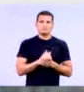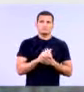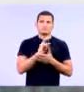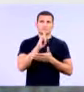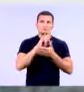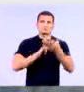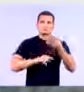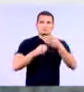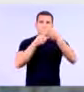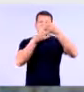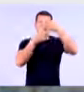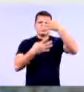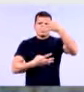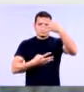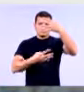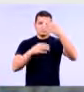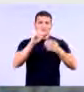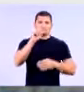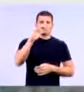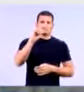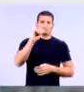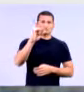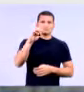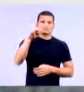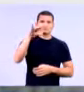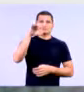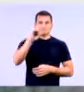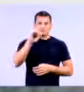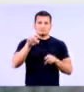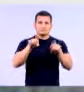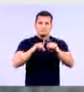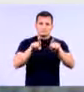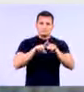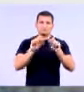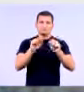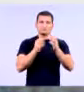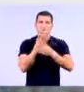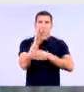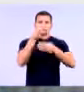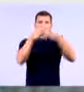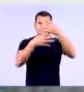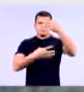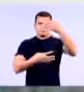tenham relatório acadêmico, como também pode aparecer